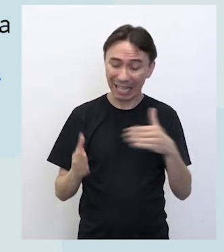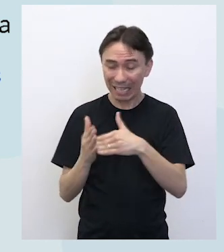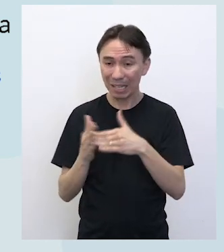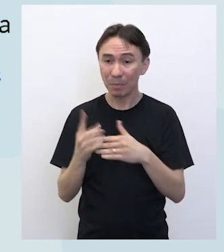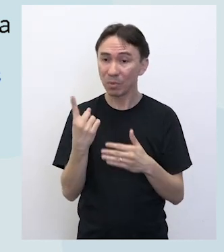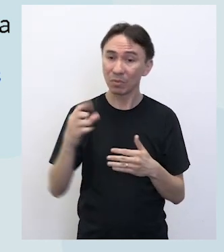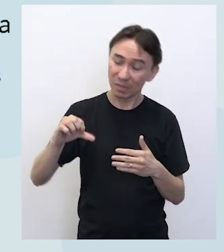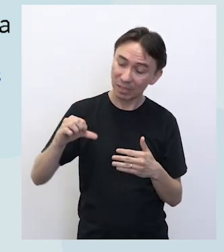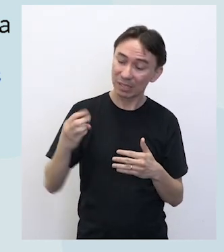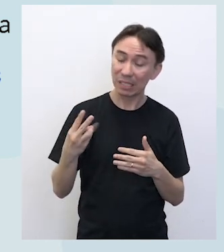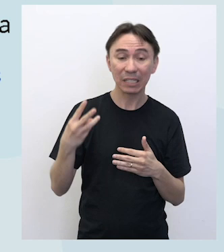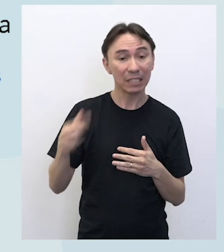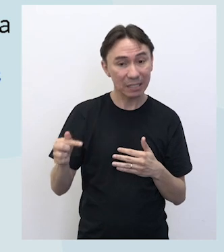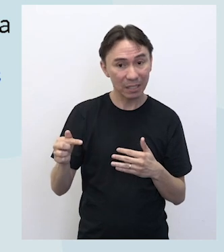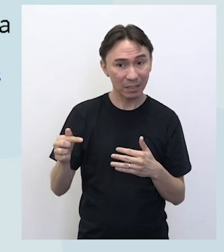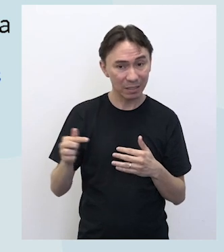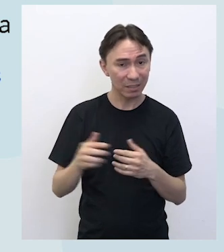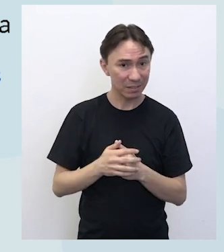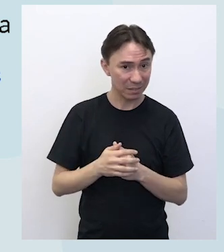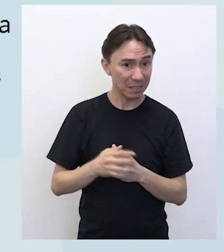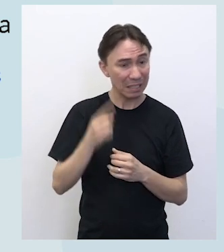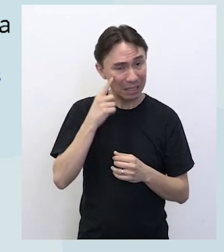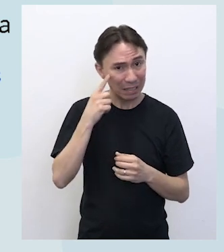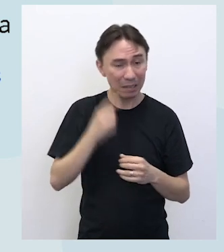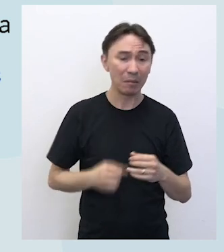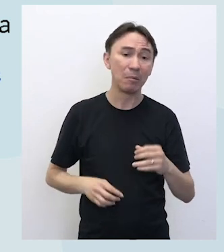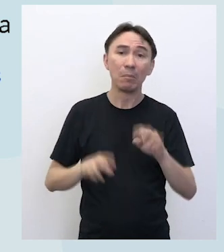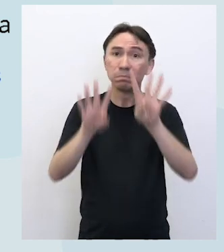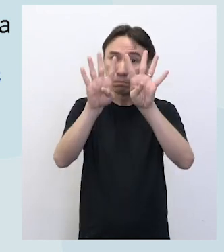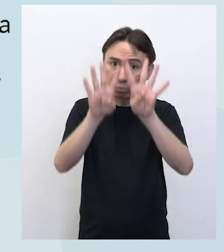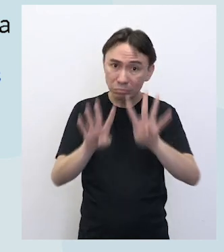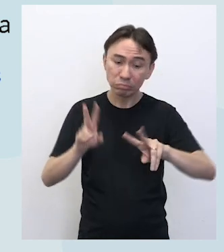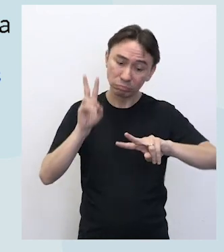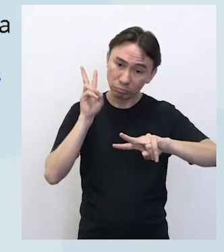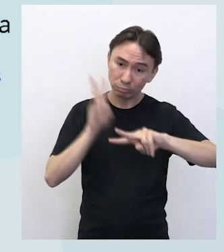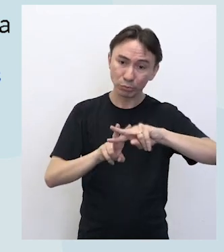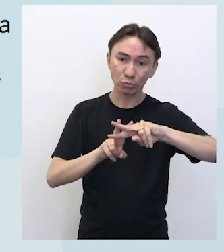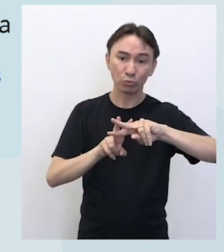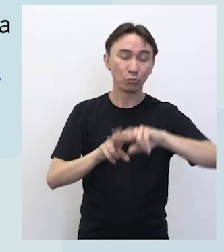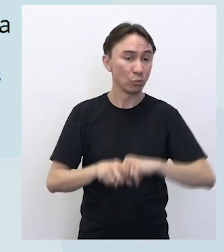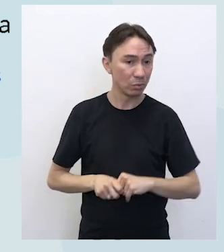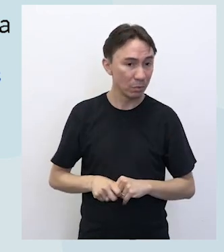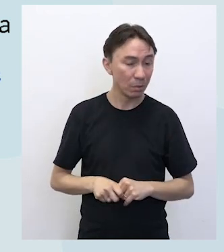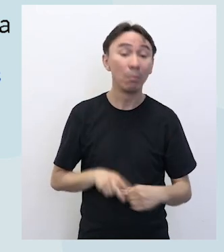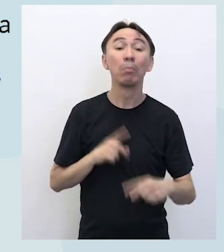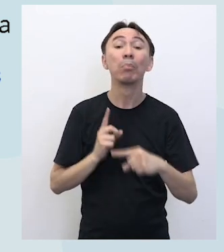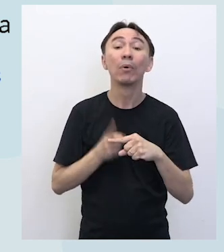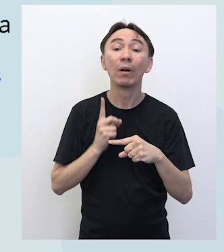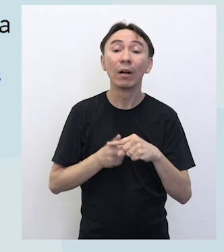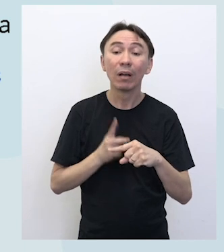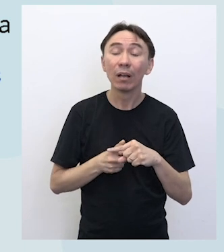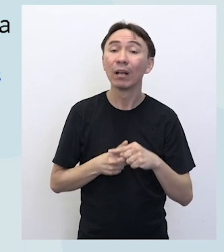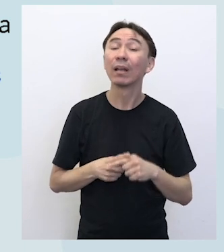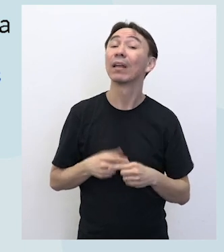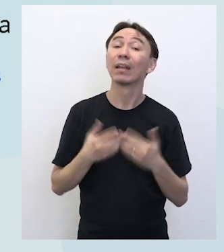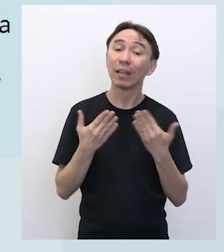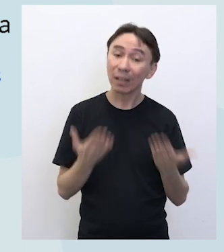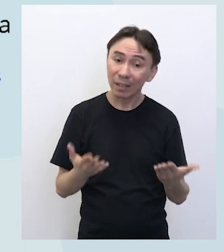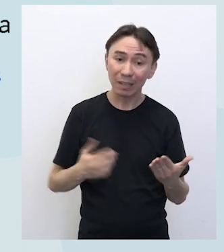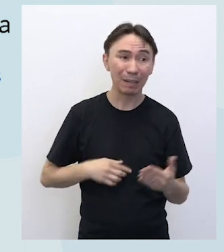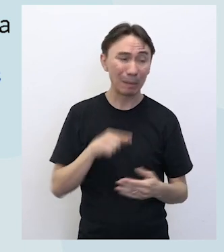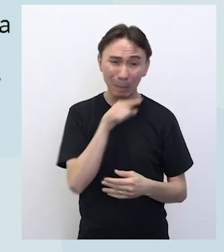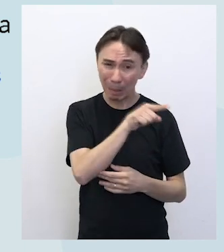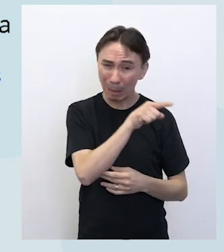que foram os anos em que ele passou encarcerado, detido, né? Por conta da sua oposição ao